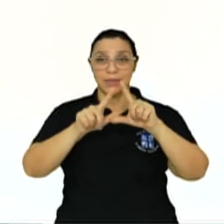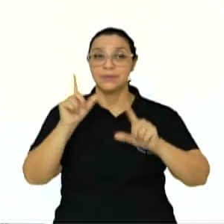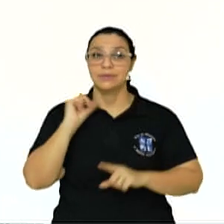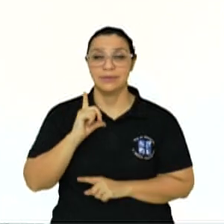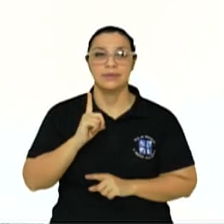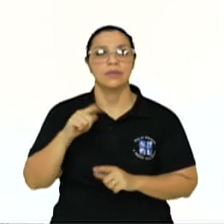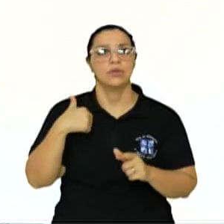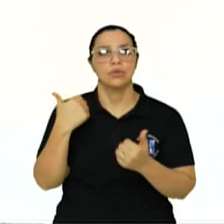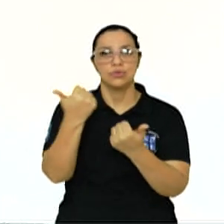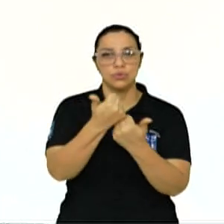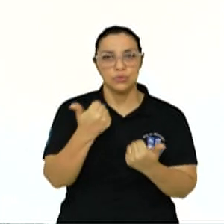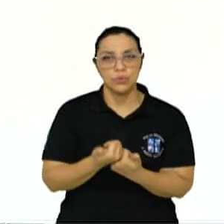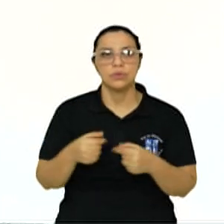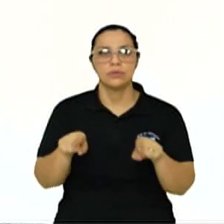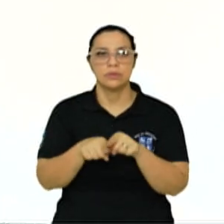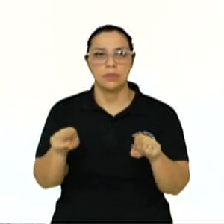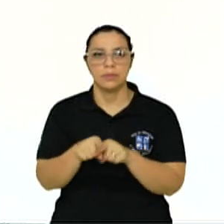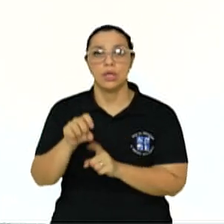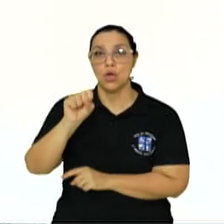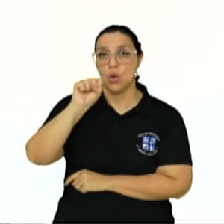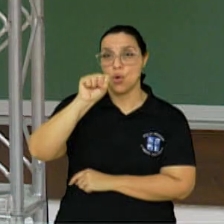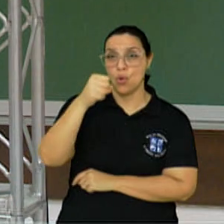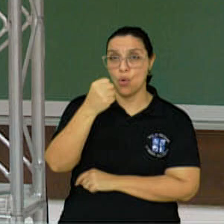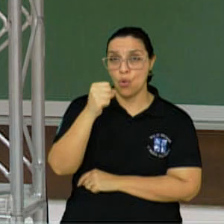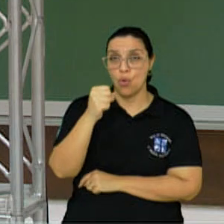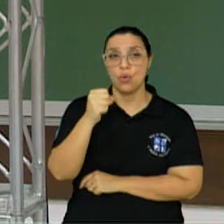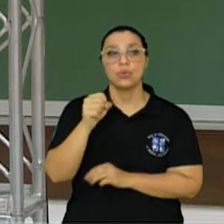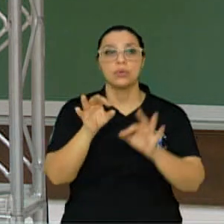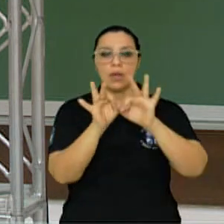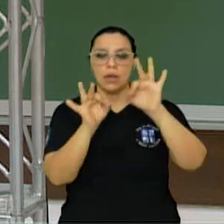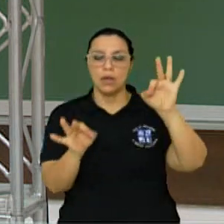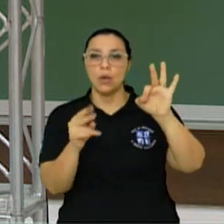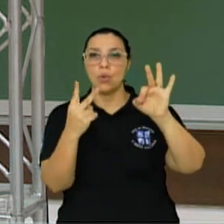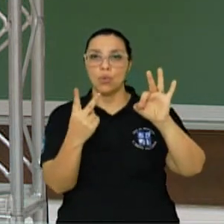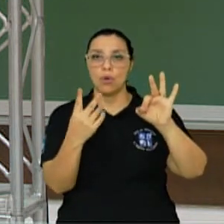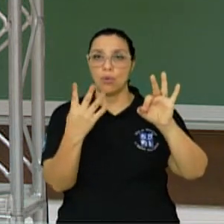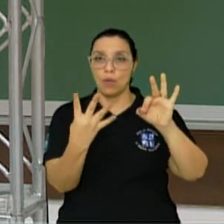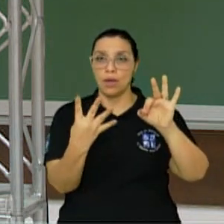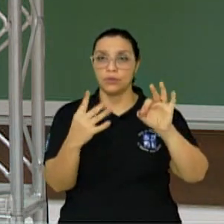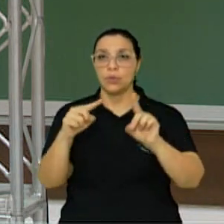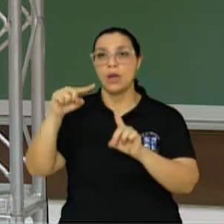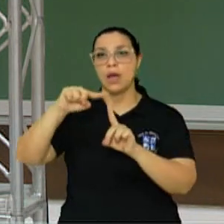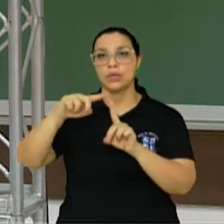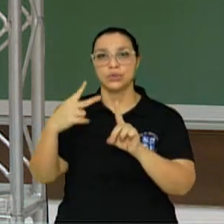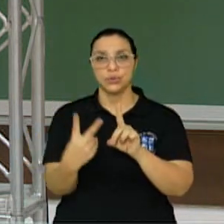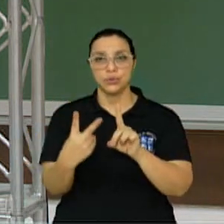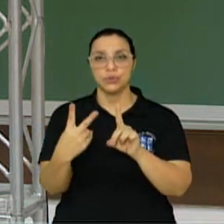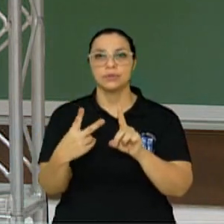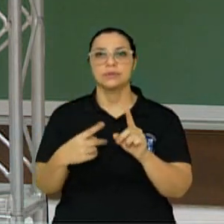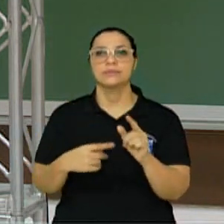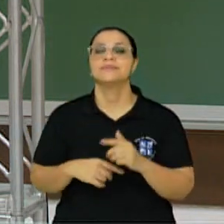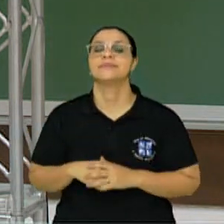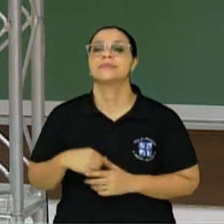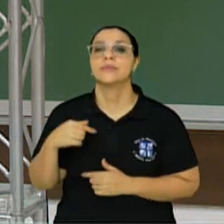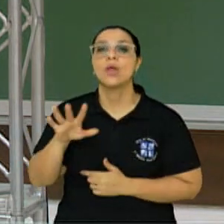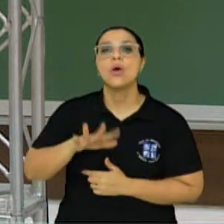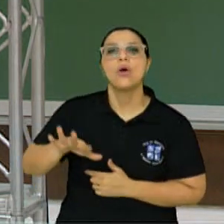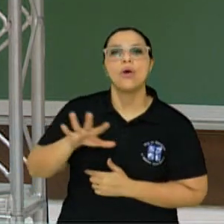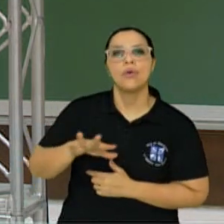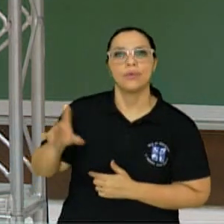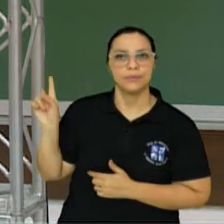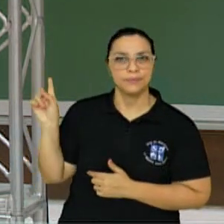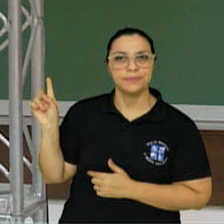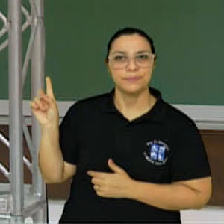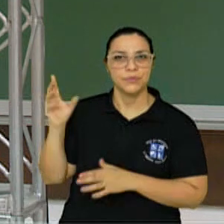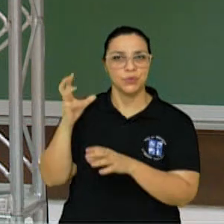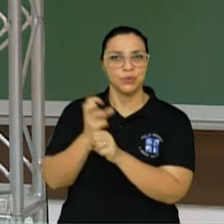lateral, substituindo a base por 8 e a apótema da pirâmide por 4 raiz de 2